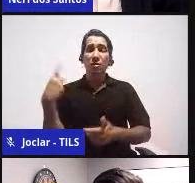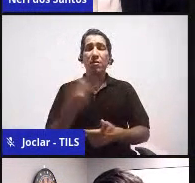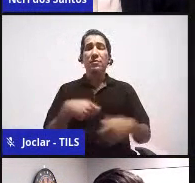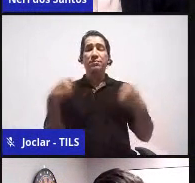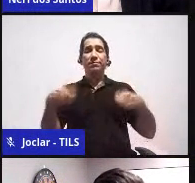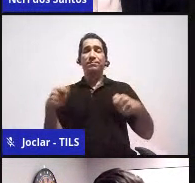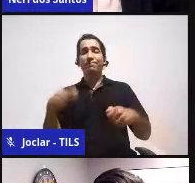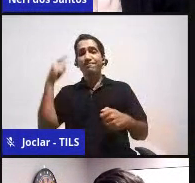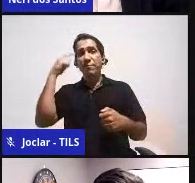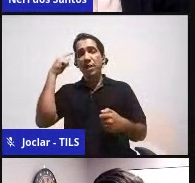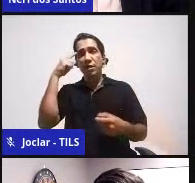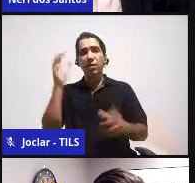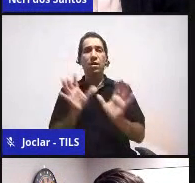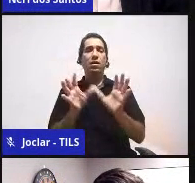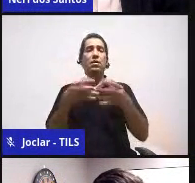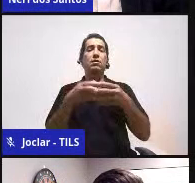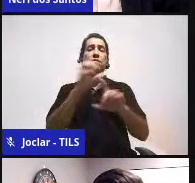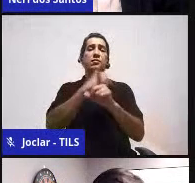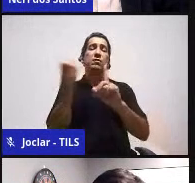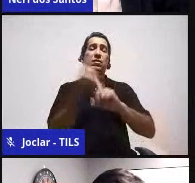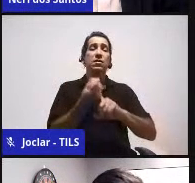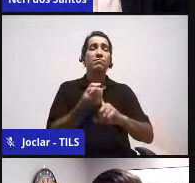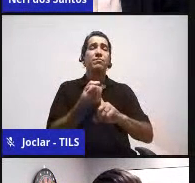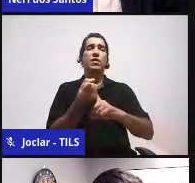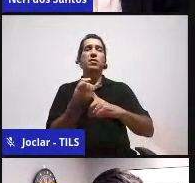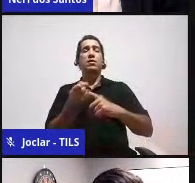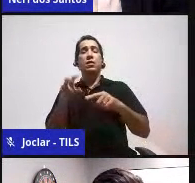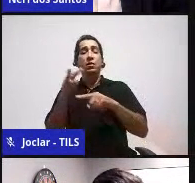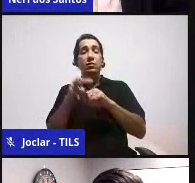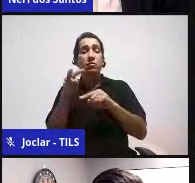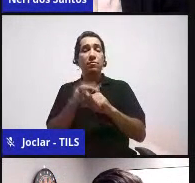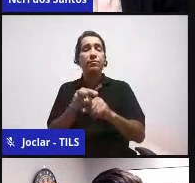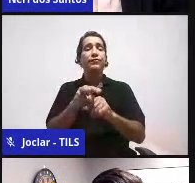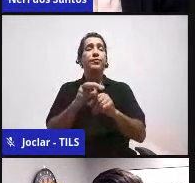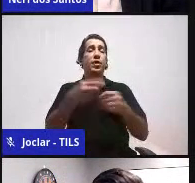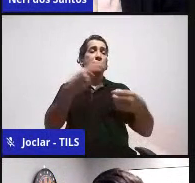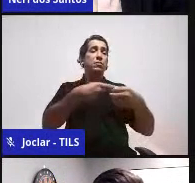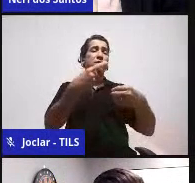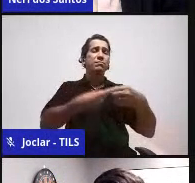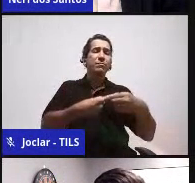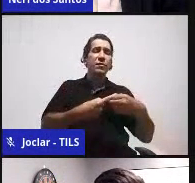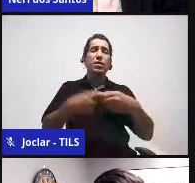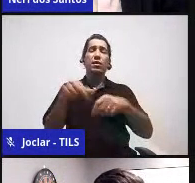esse cuidado com a cidade e com as pessoas, principalmente, né.